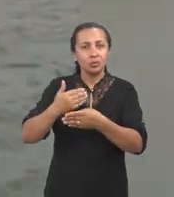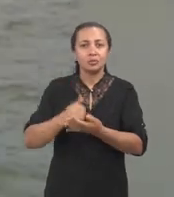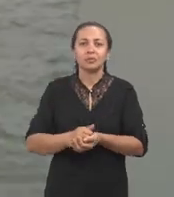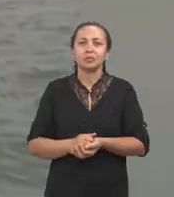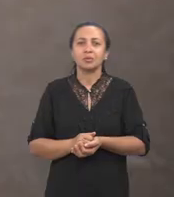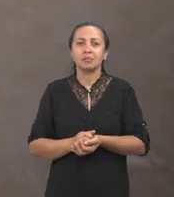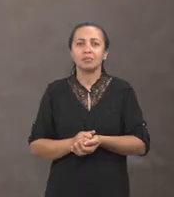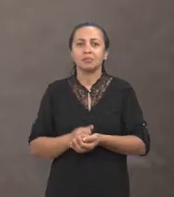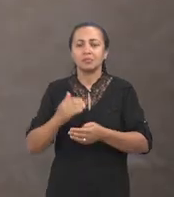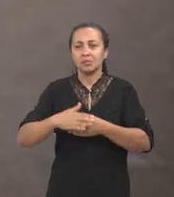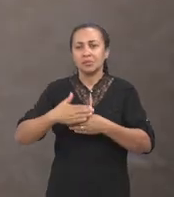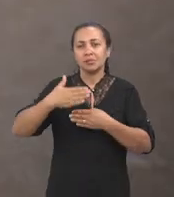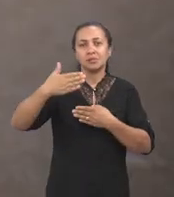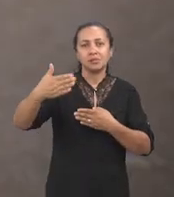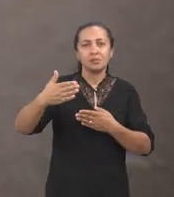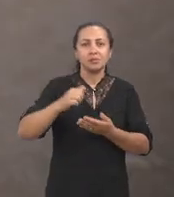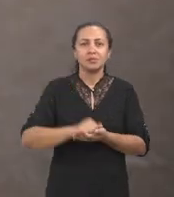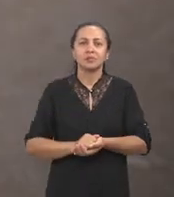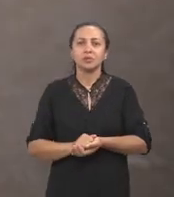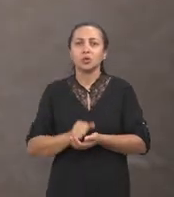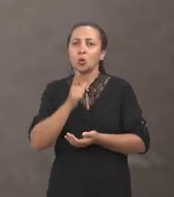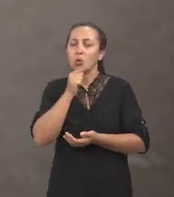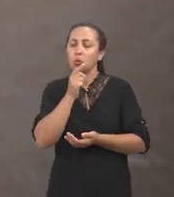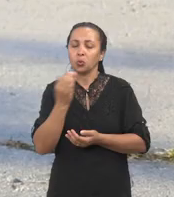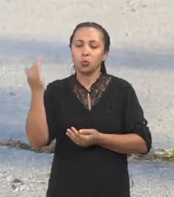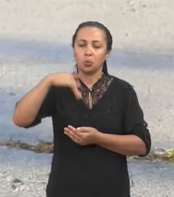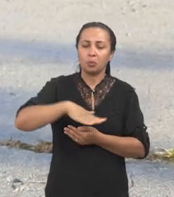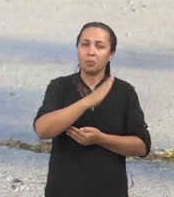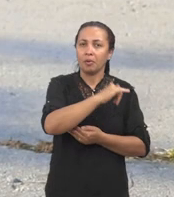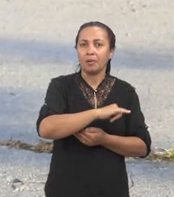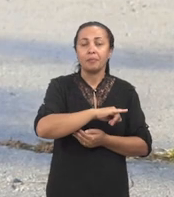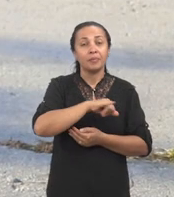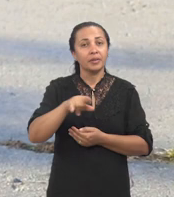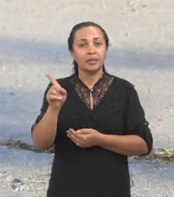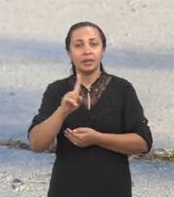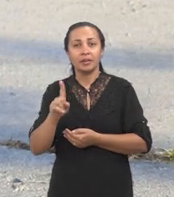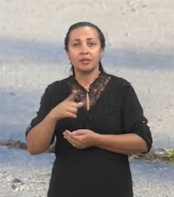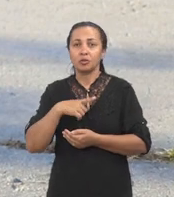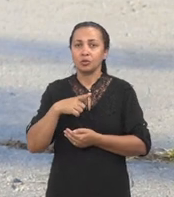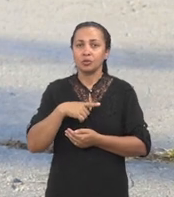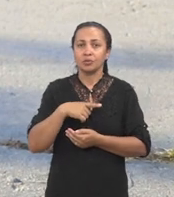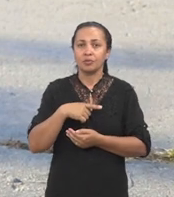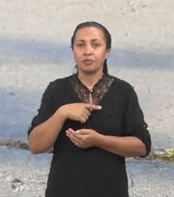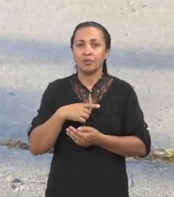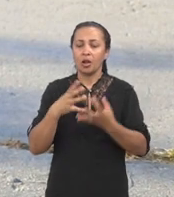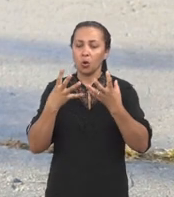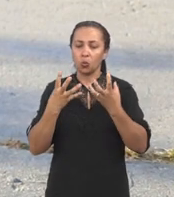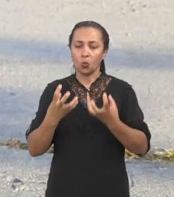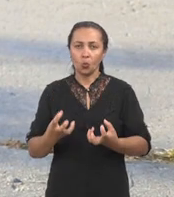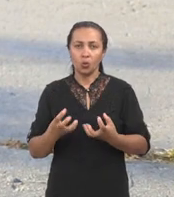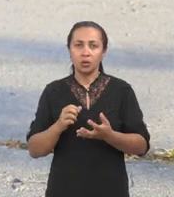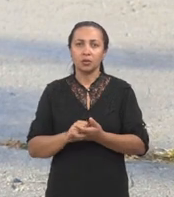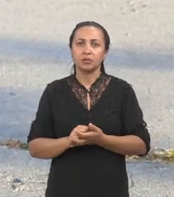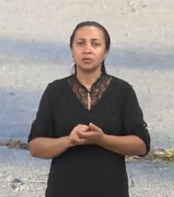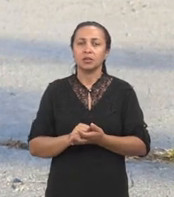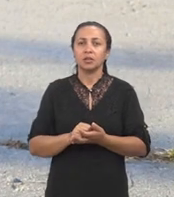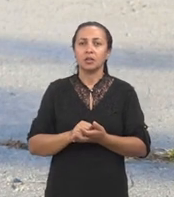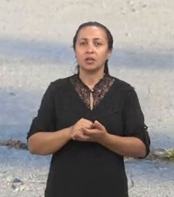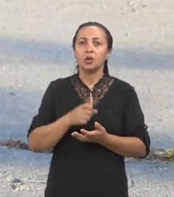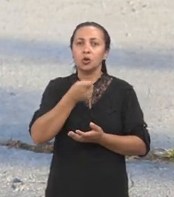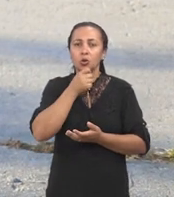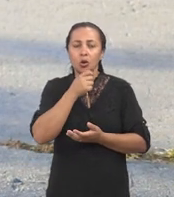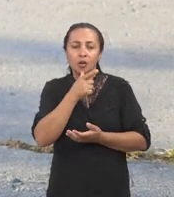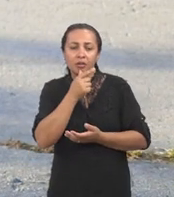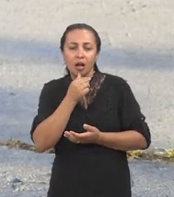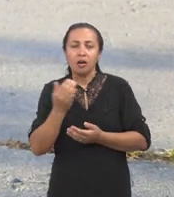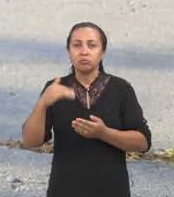instruído pelo Afonso tá tomar que se não fosse essa seca do